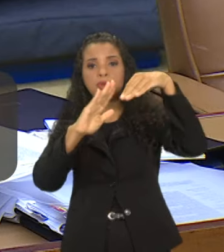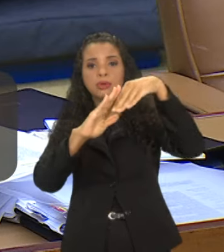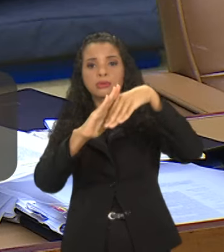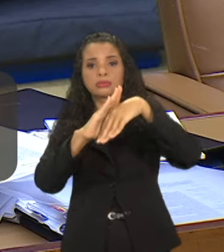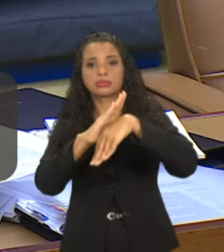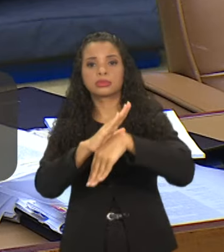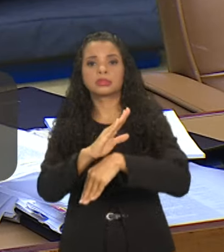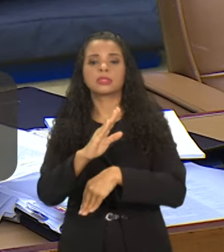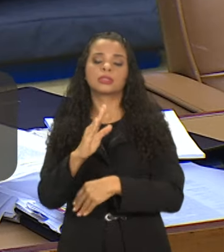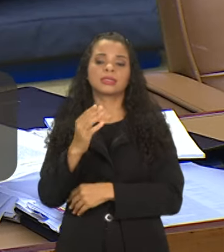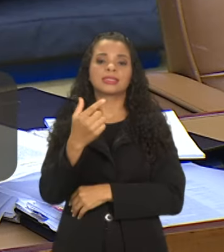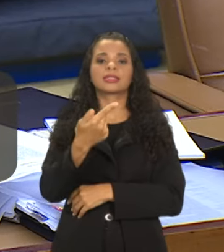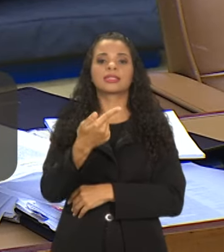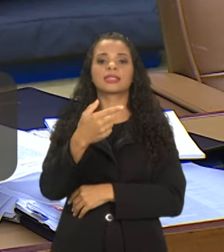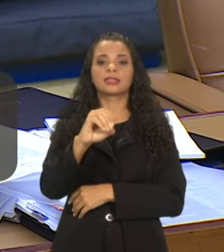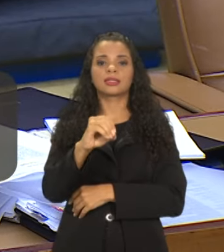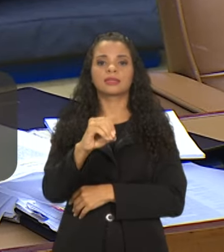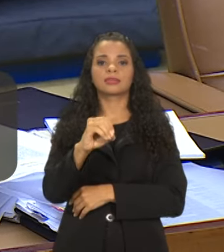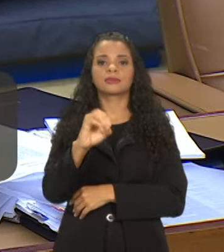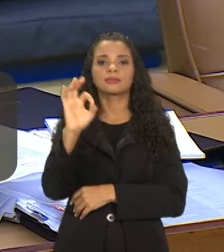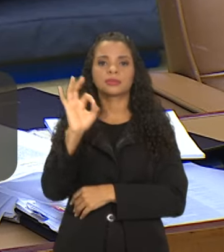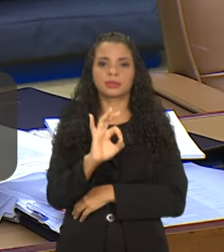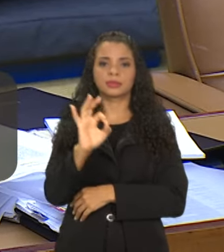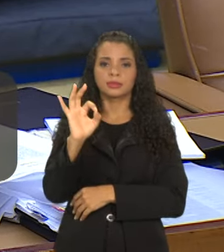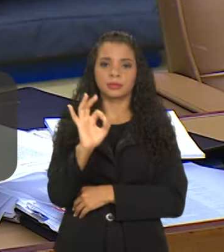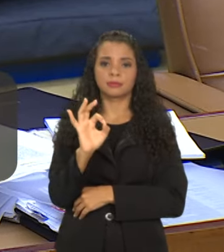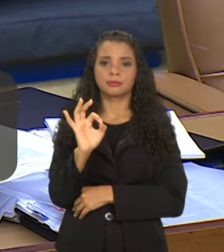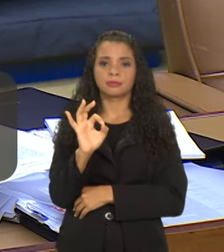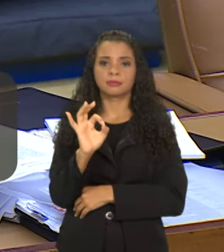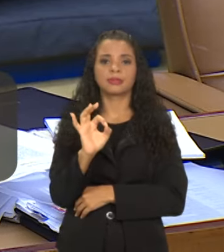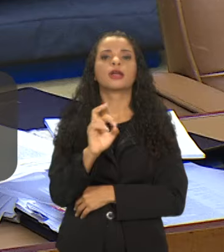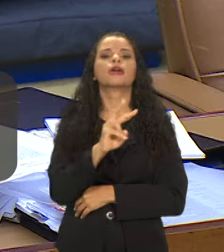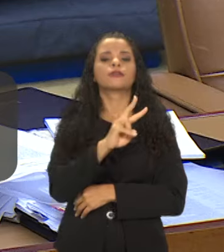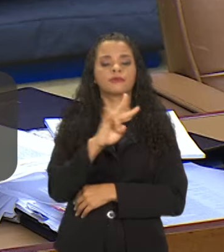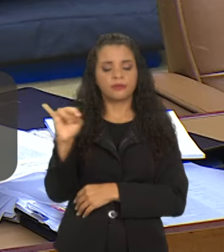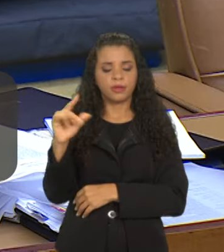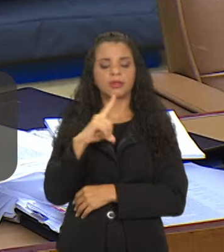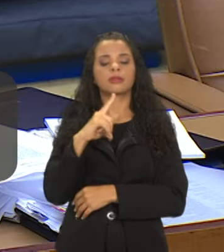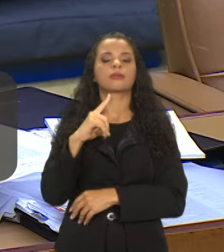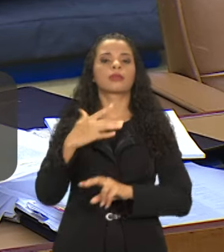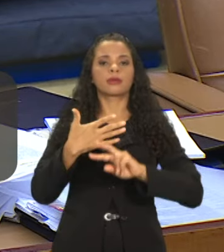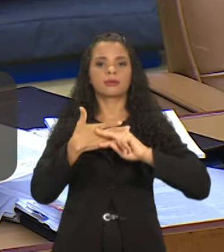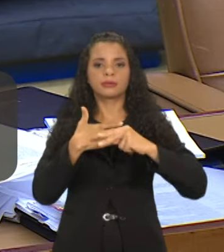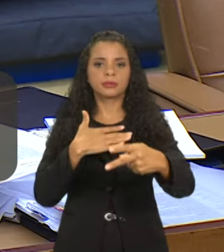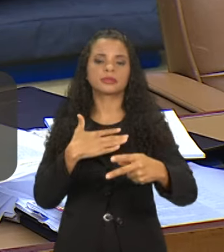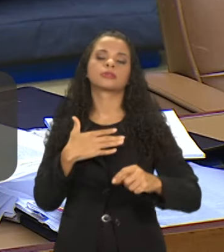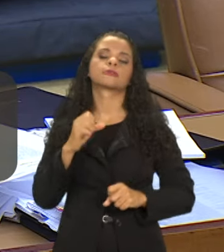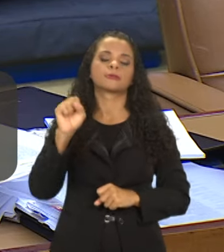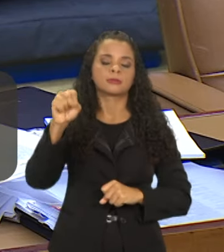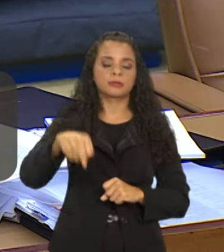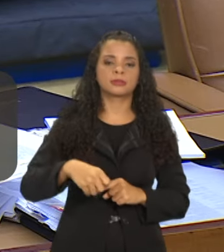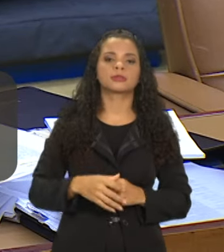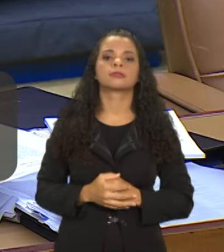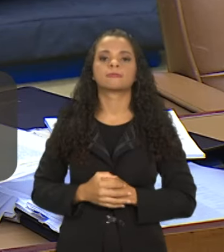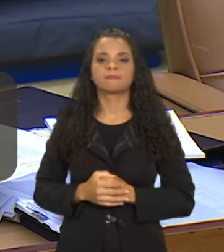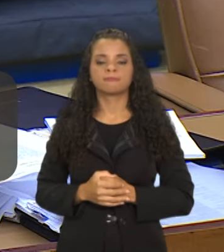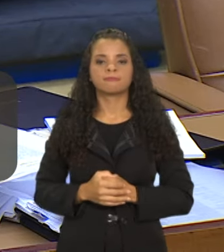70%. Isso vai ter reflexos. Os reflexos virão em relação às